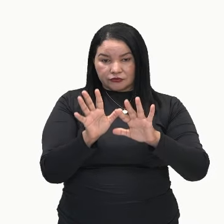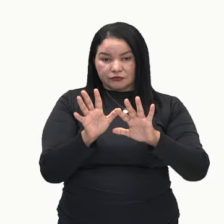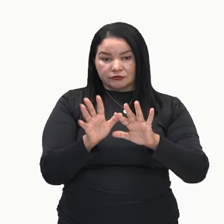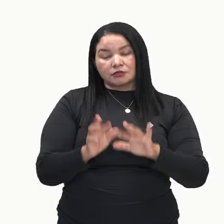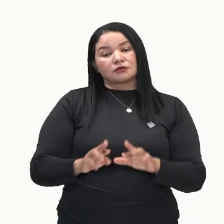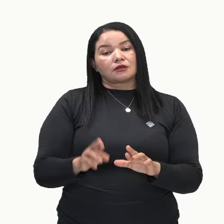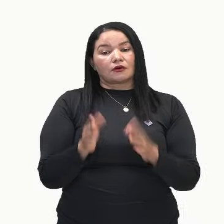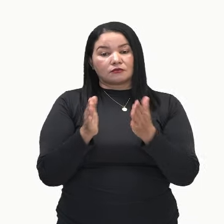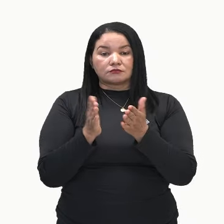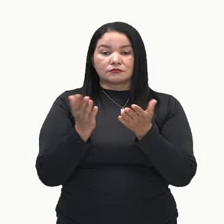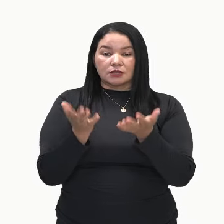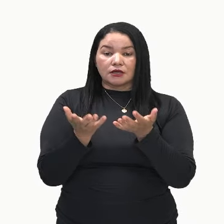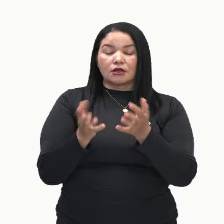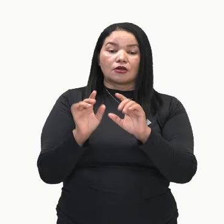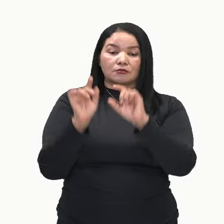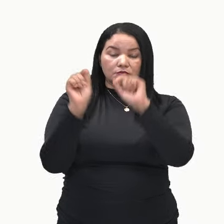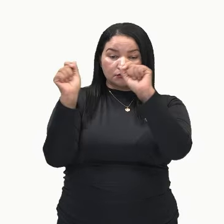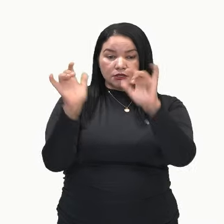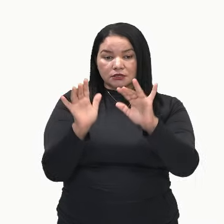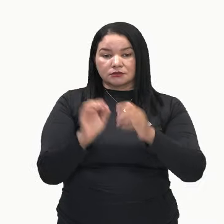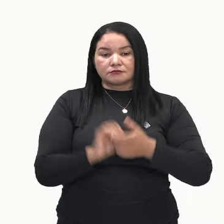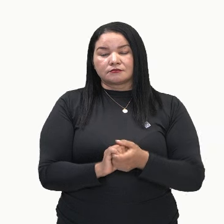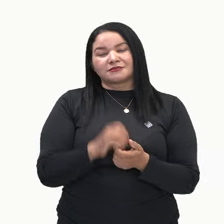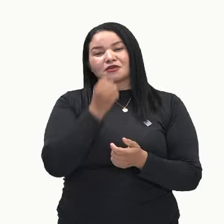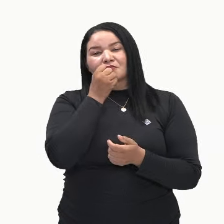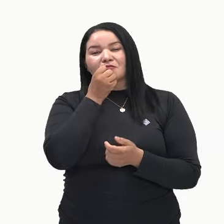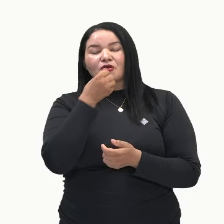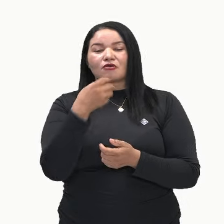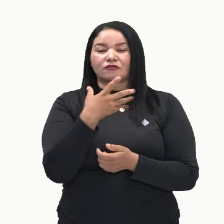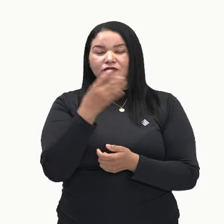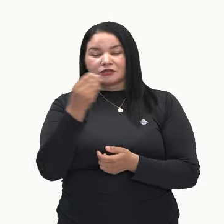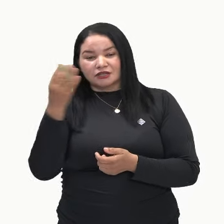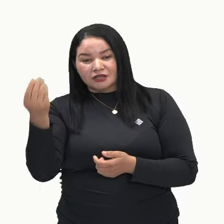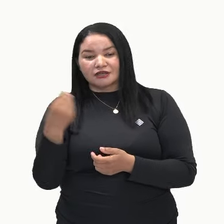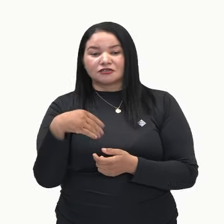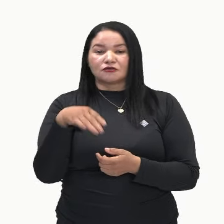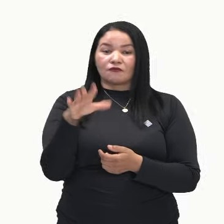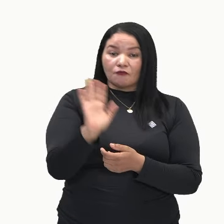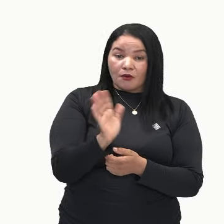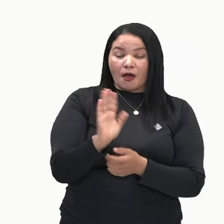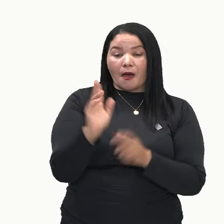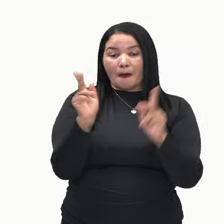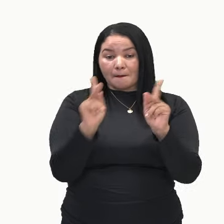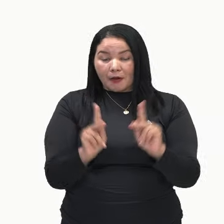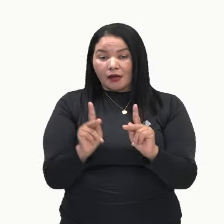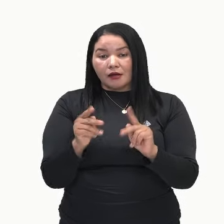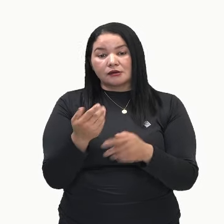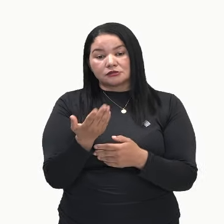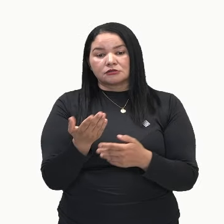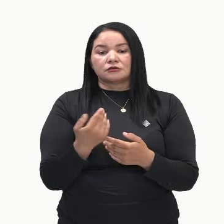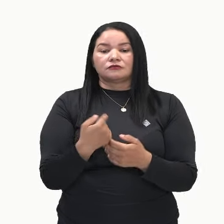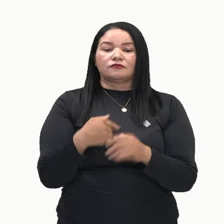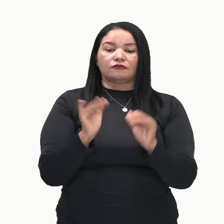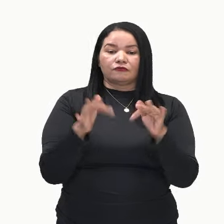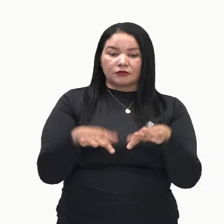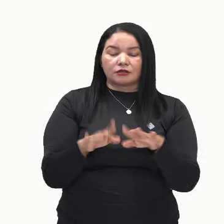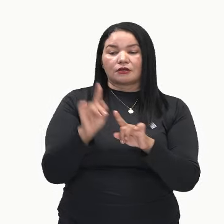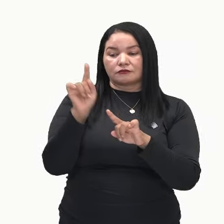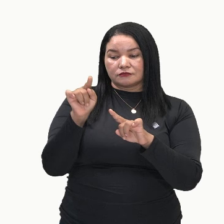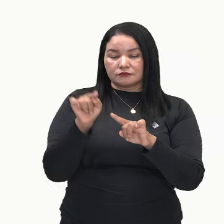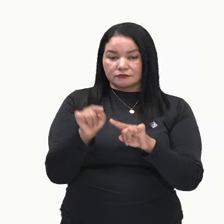de bênção para a pessoa. Boa viagem, vá em paz, todos eles utilizando essas